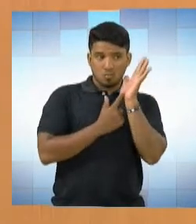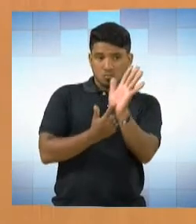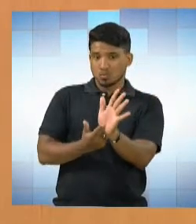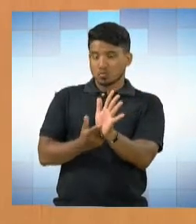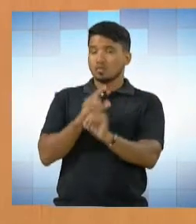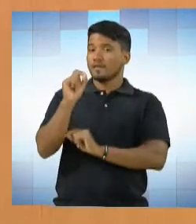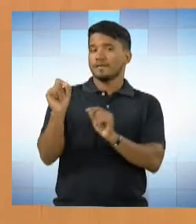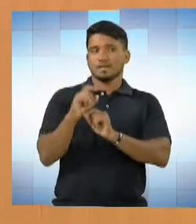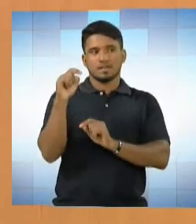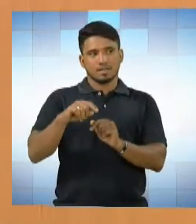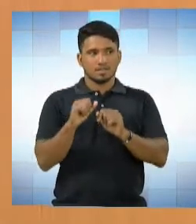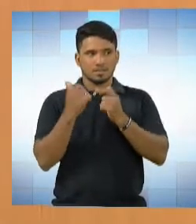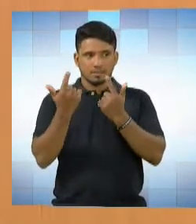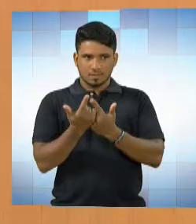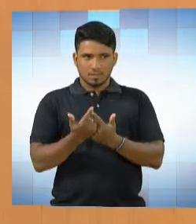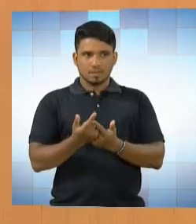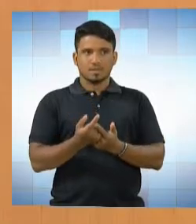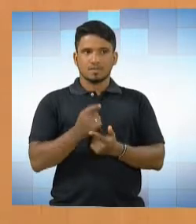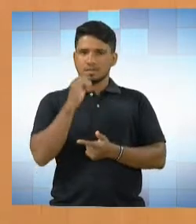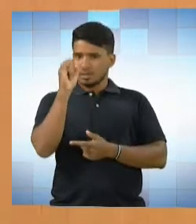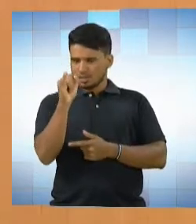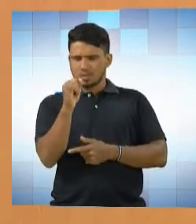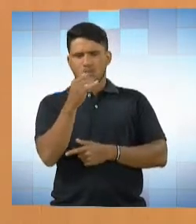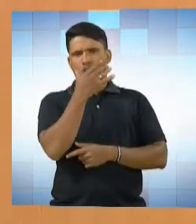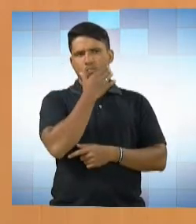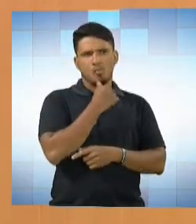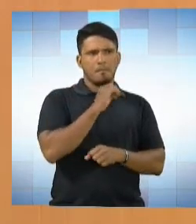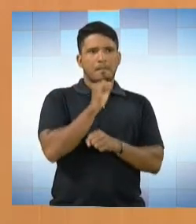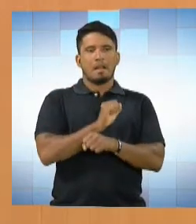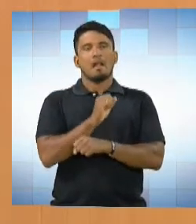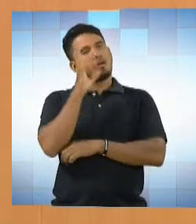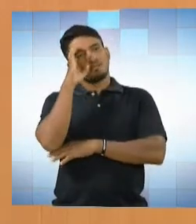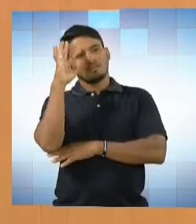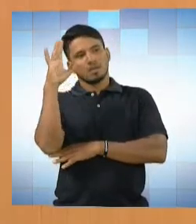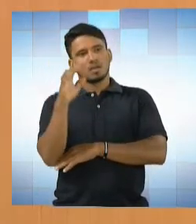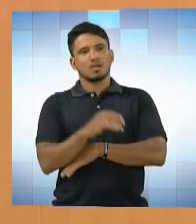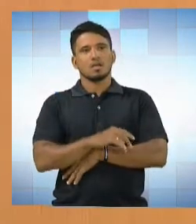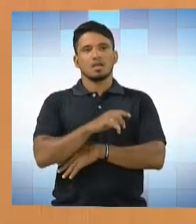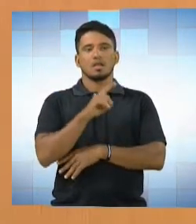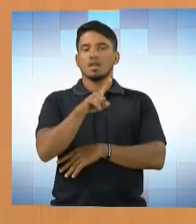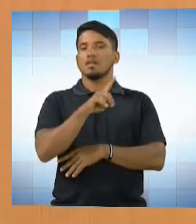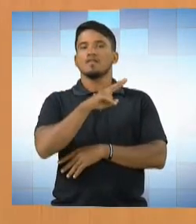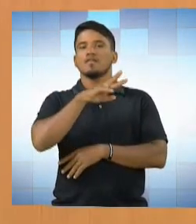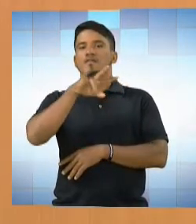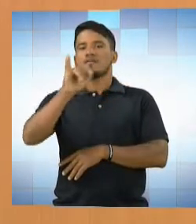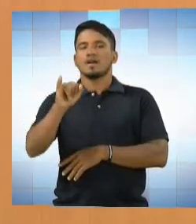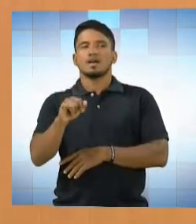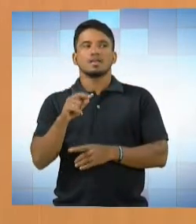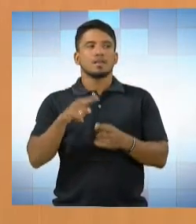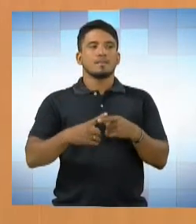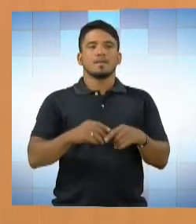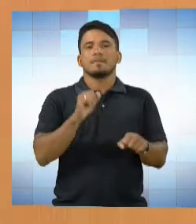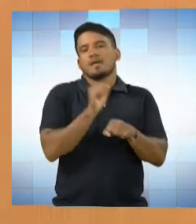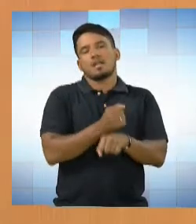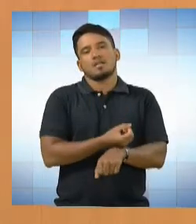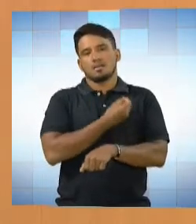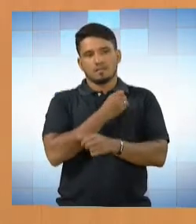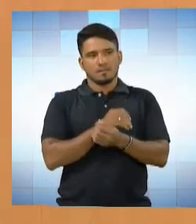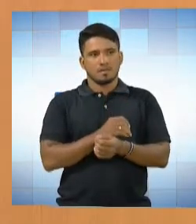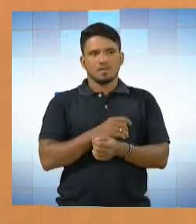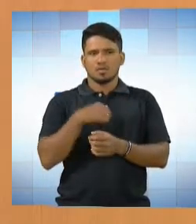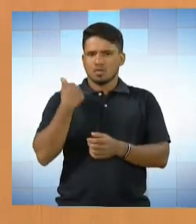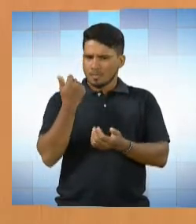na TV Assembleia. Se o homem parar de sonhar, evidentemente que ele vai estar parando de viver.